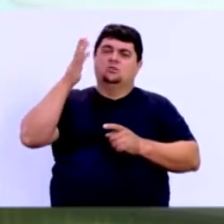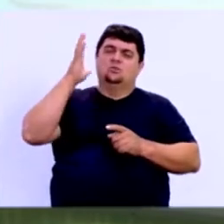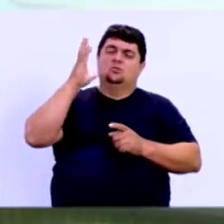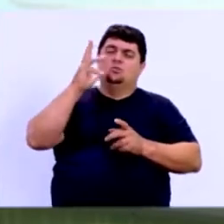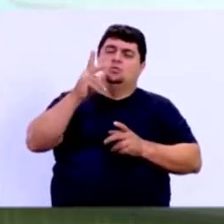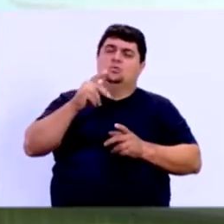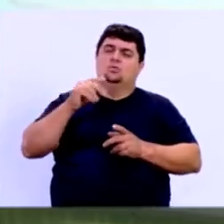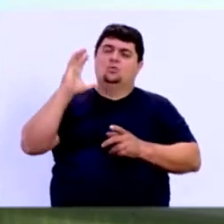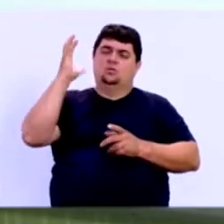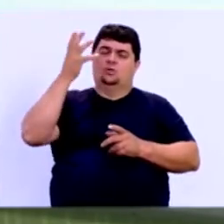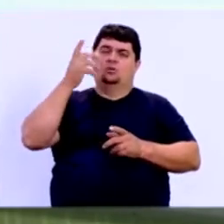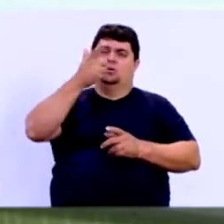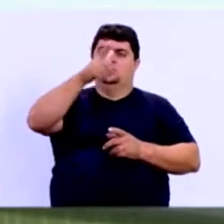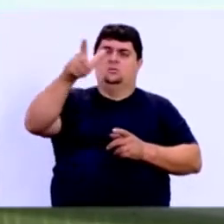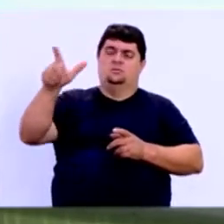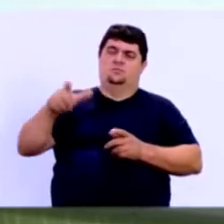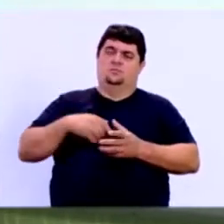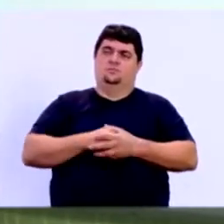externo nos dá. Tá bom?